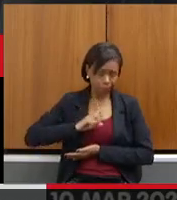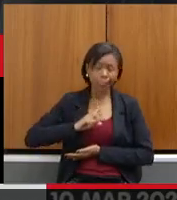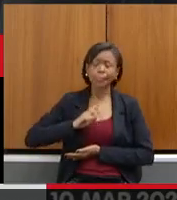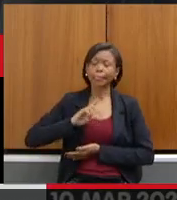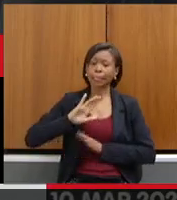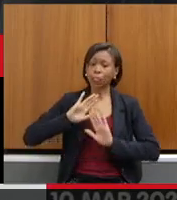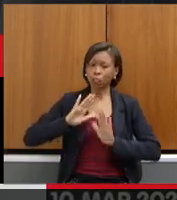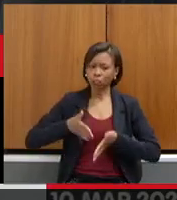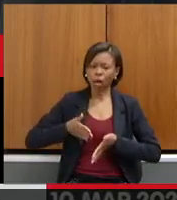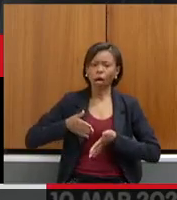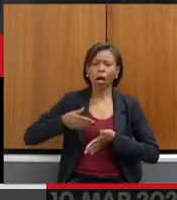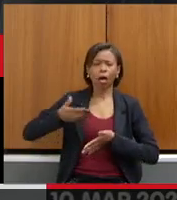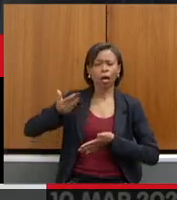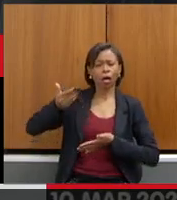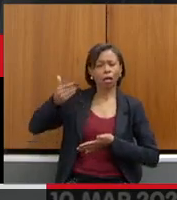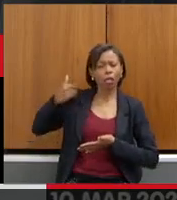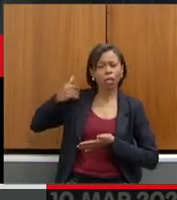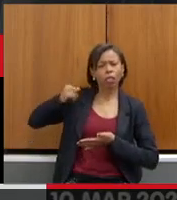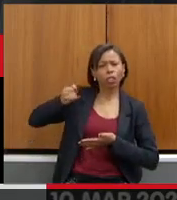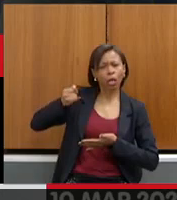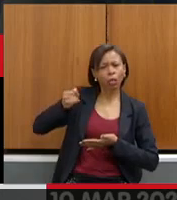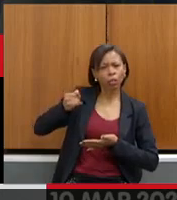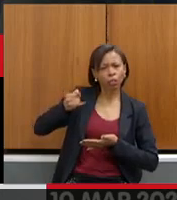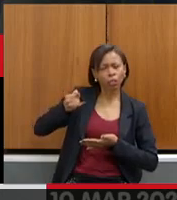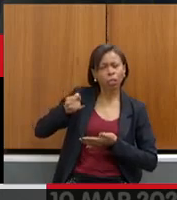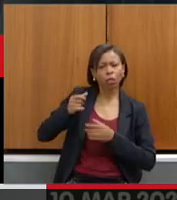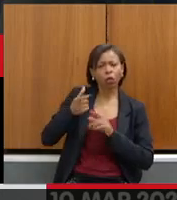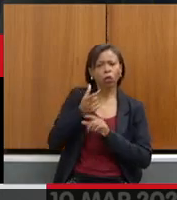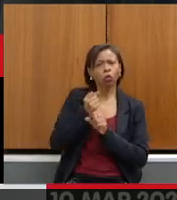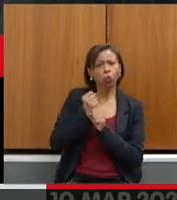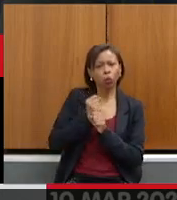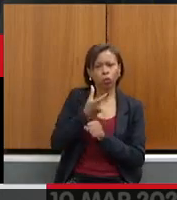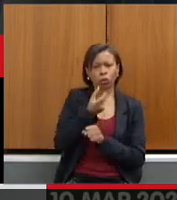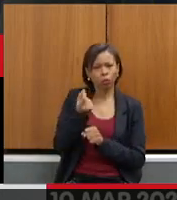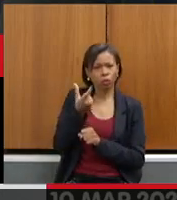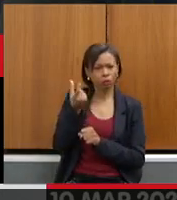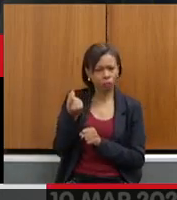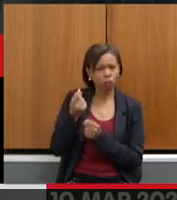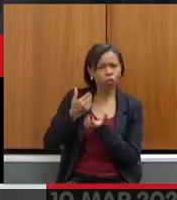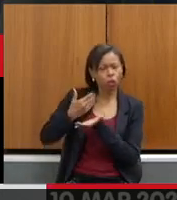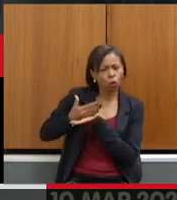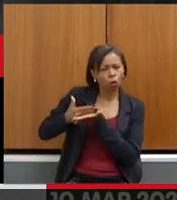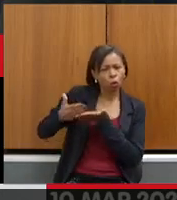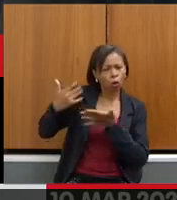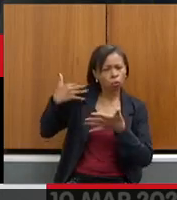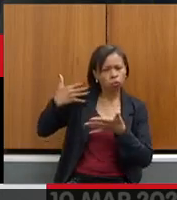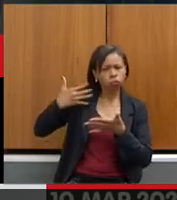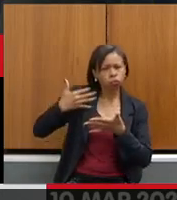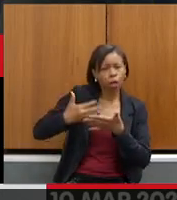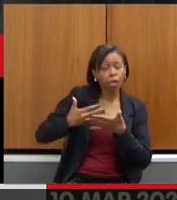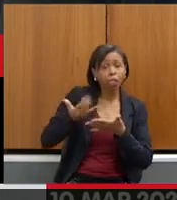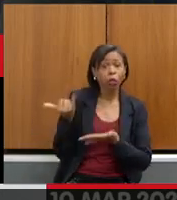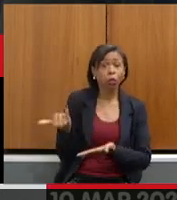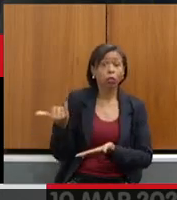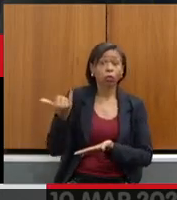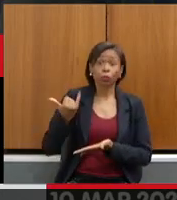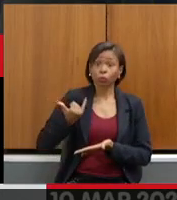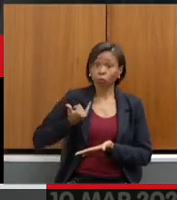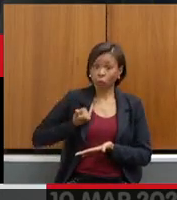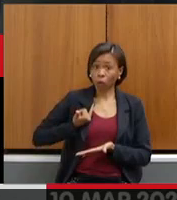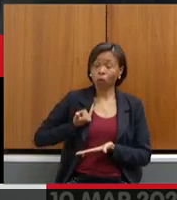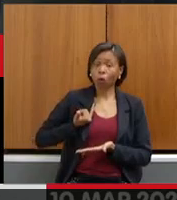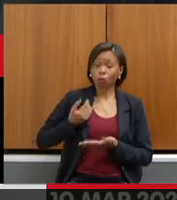Desde janeiro de 2020 quando nós fomos informados pelo Ministério